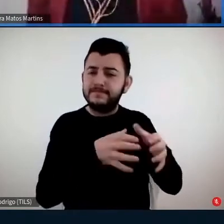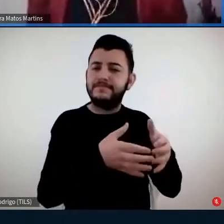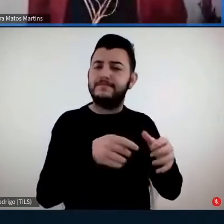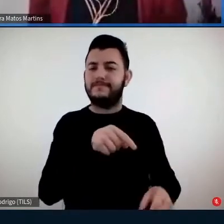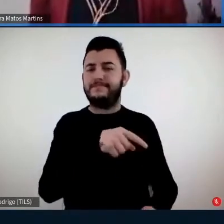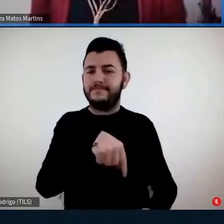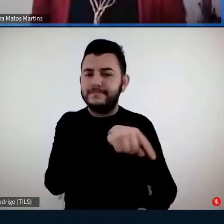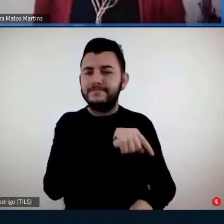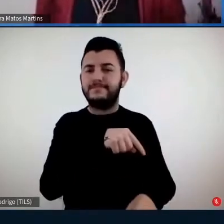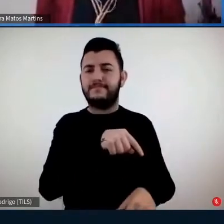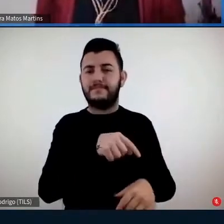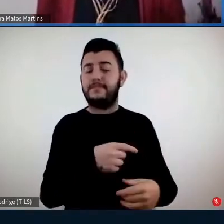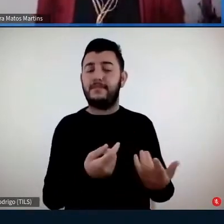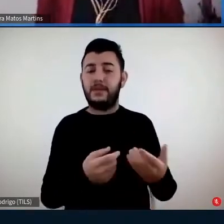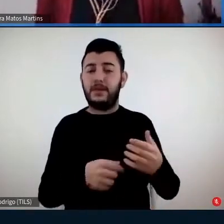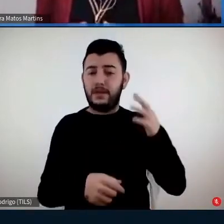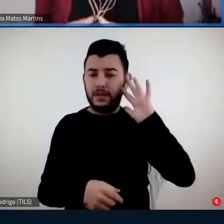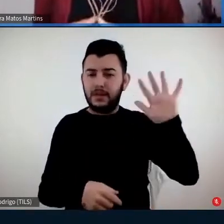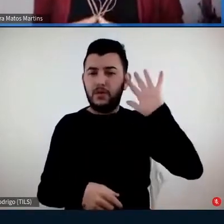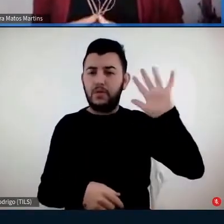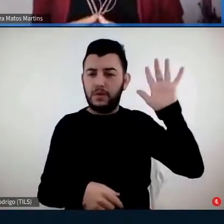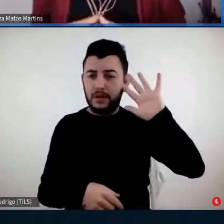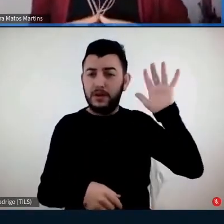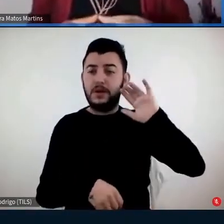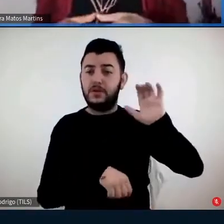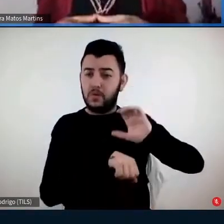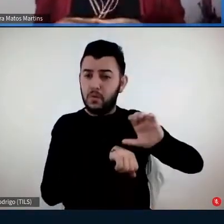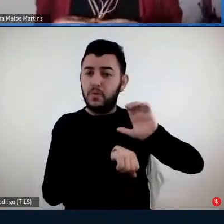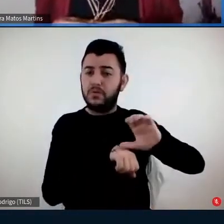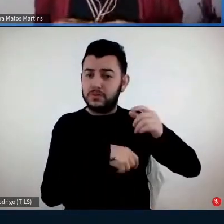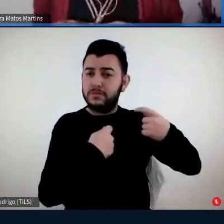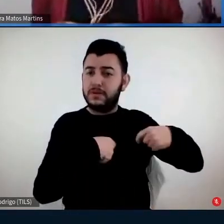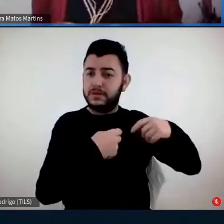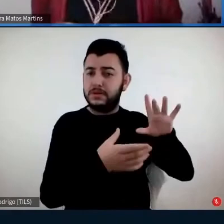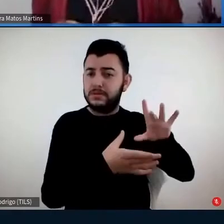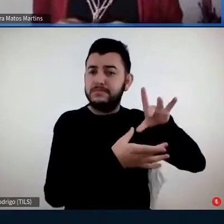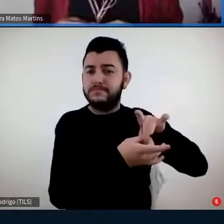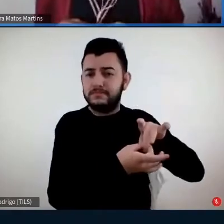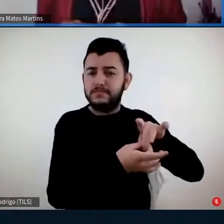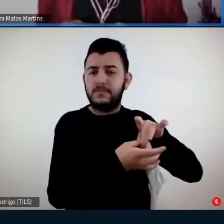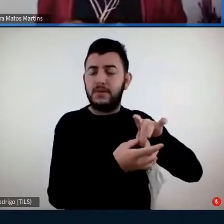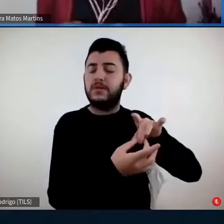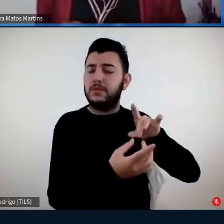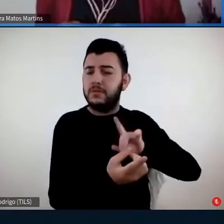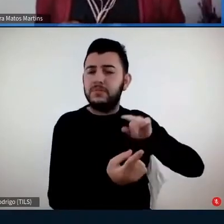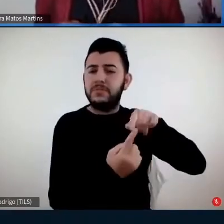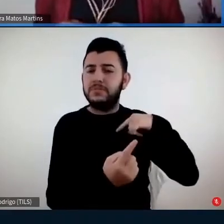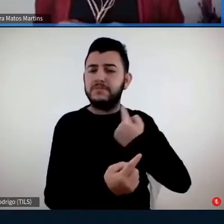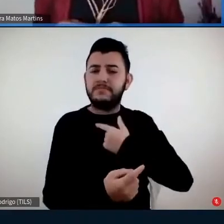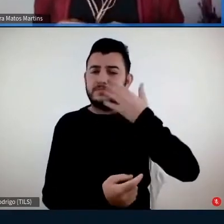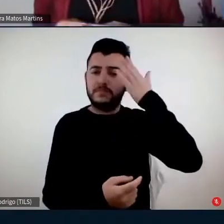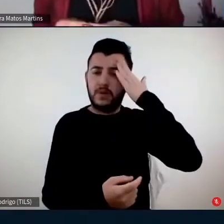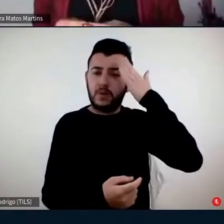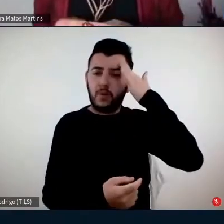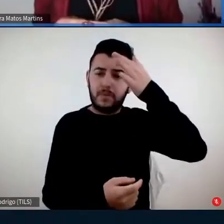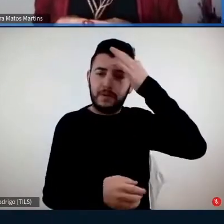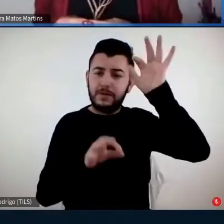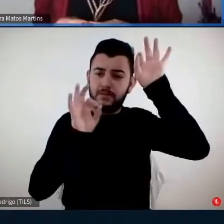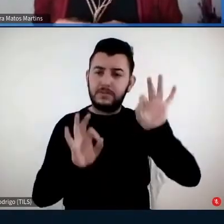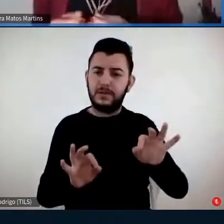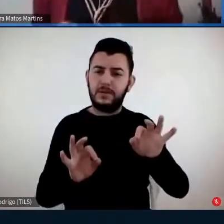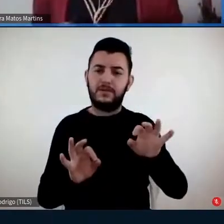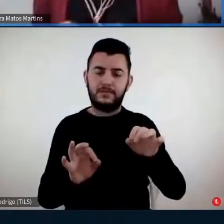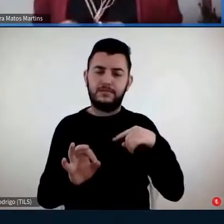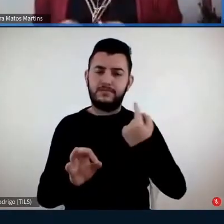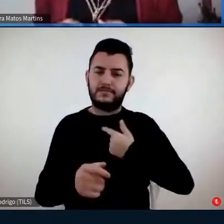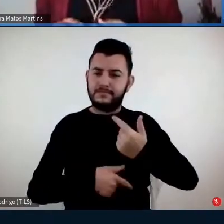ela precisa estar presente, sim, nos cursos, até que para a gente compreenda o que nós estamos fazendo.